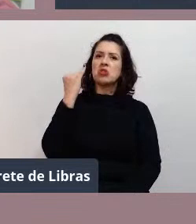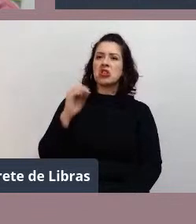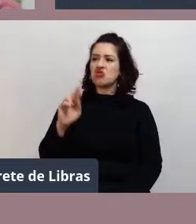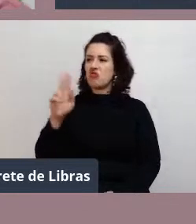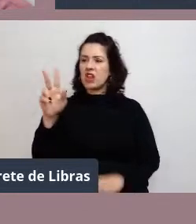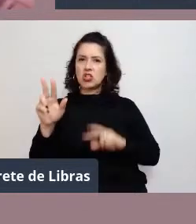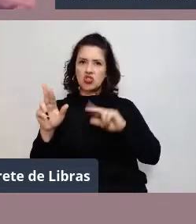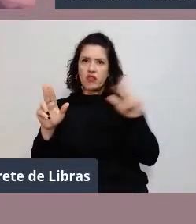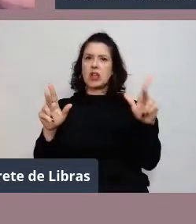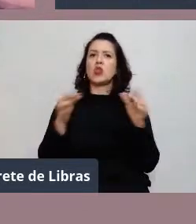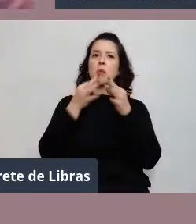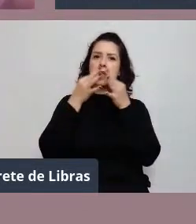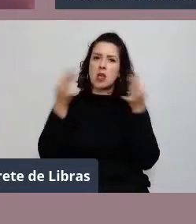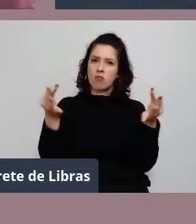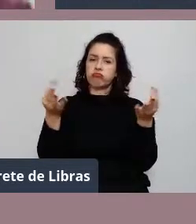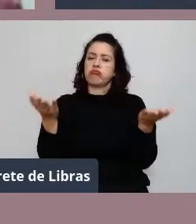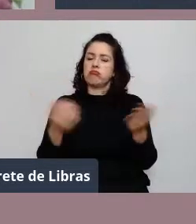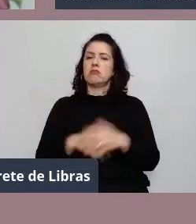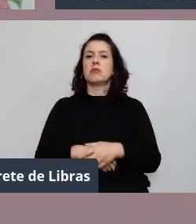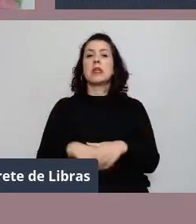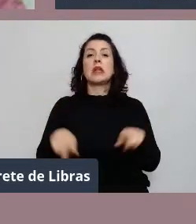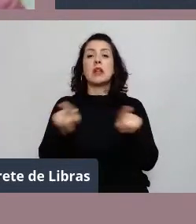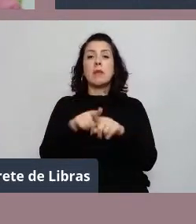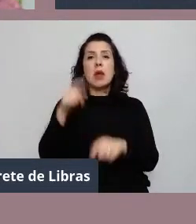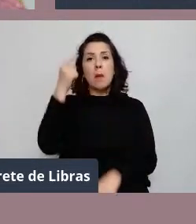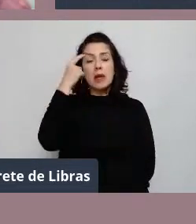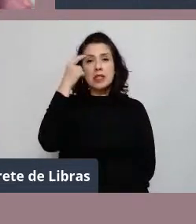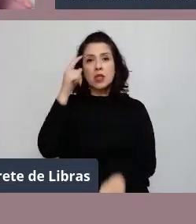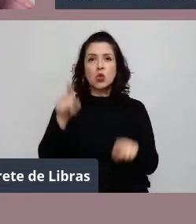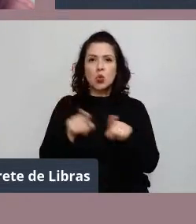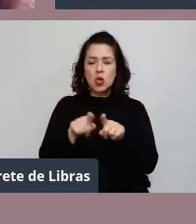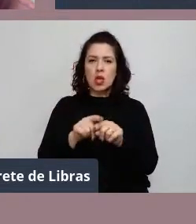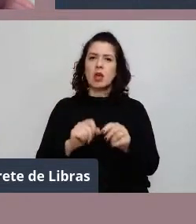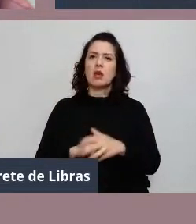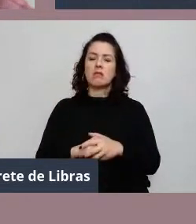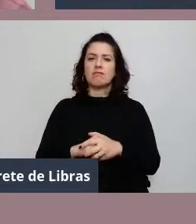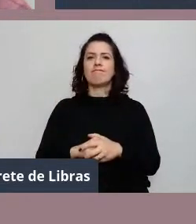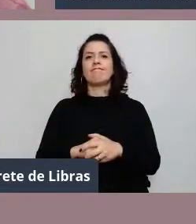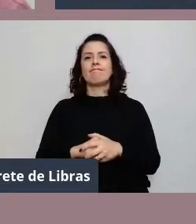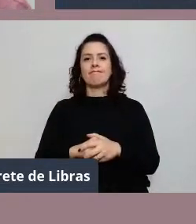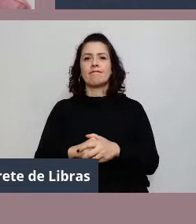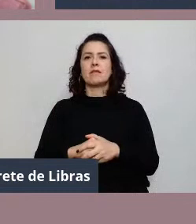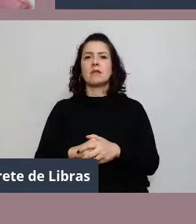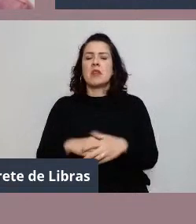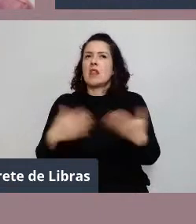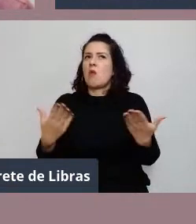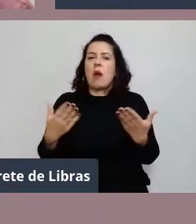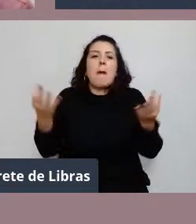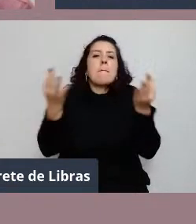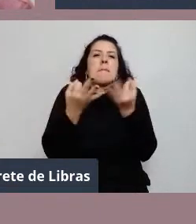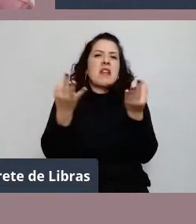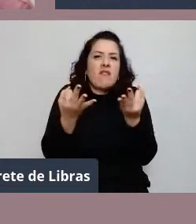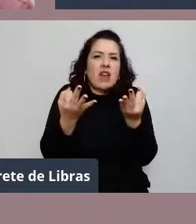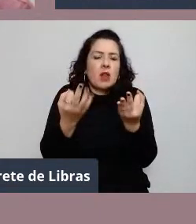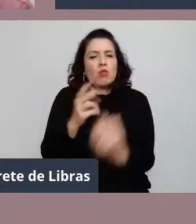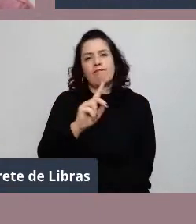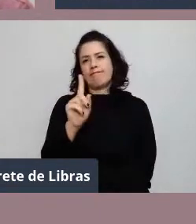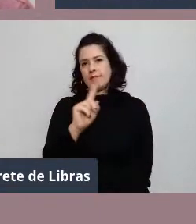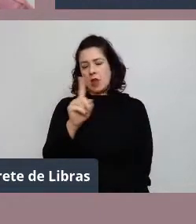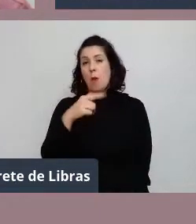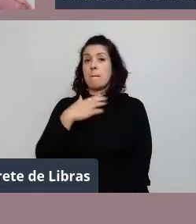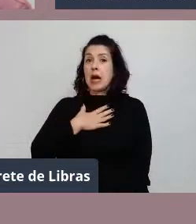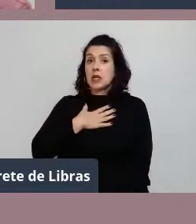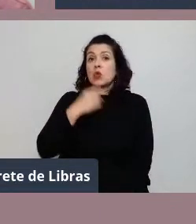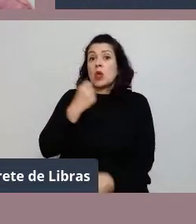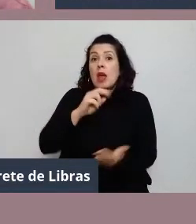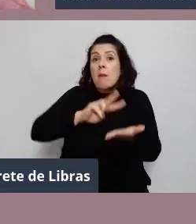Ao mesmo tempo, também fico pensando que, claro, eu acho que isso que você falou é perfeito, existe uma versão da autora. E é